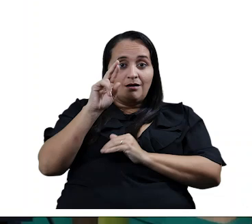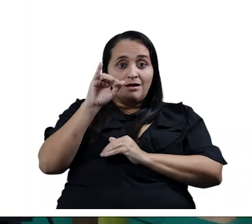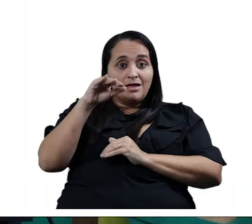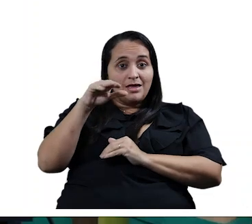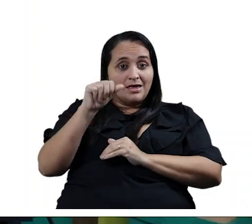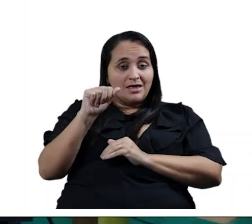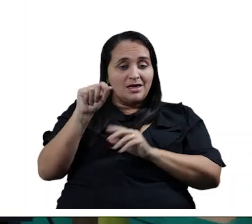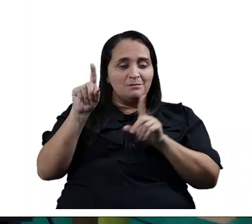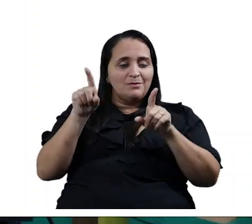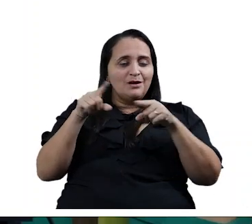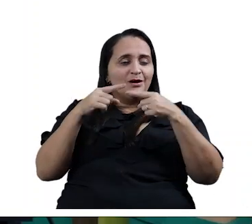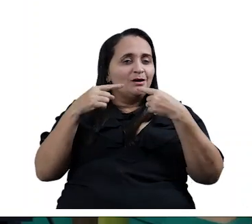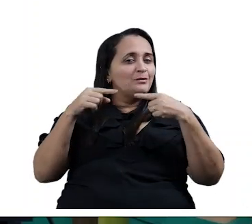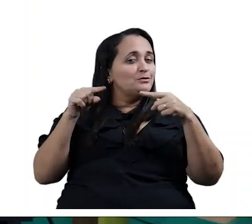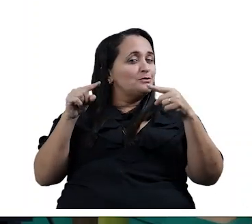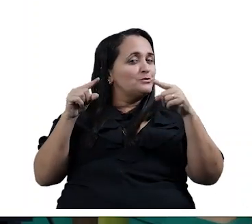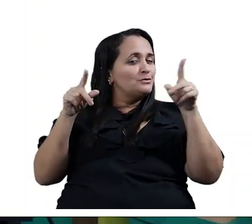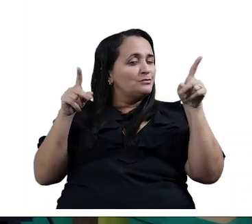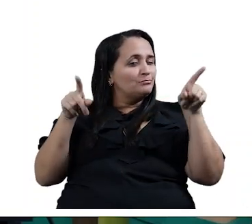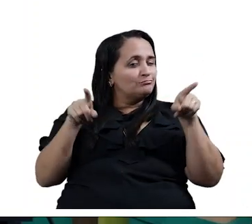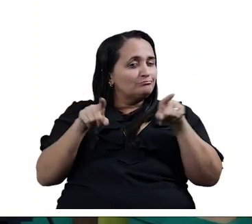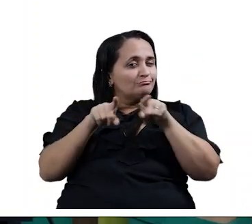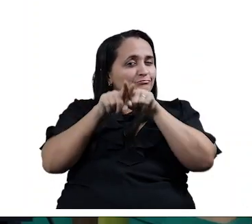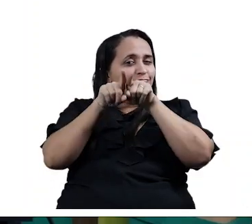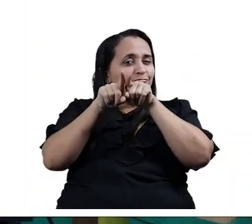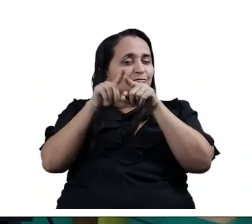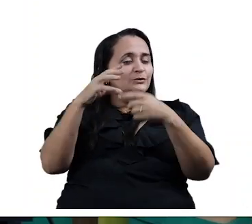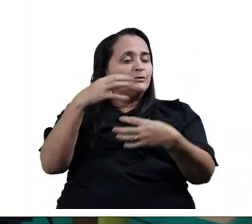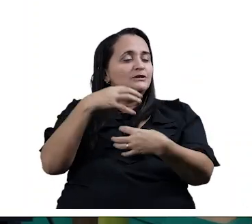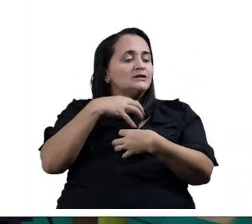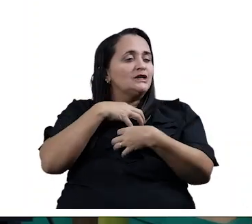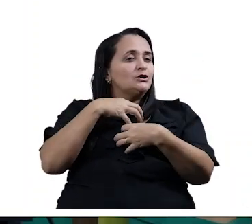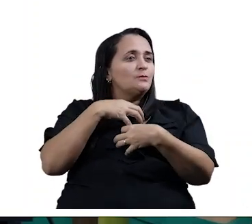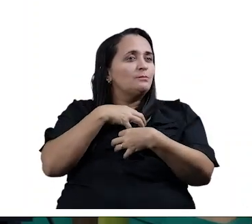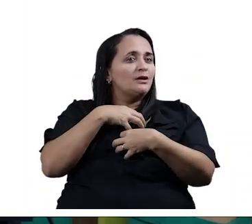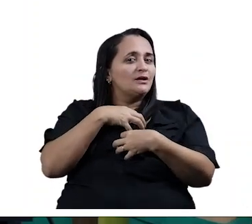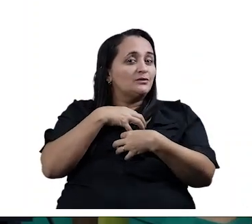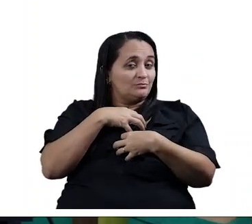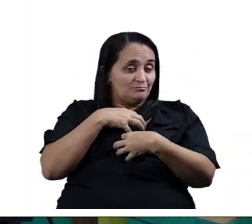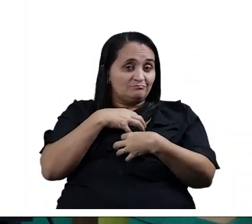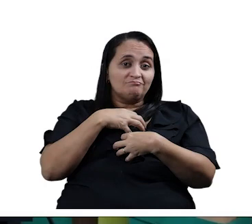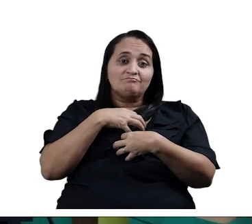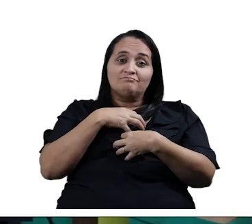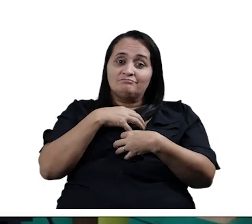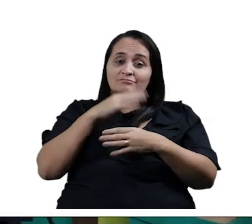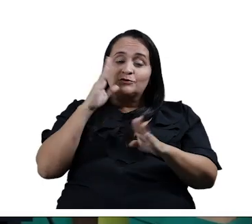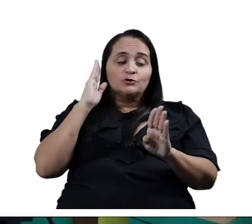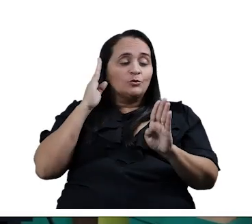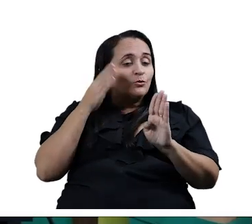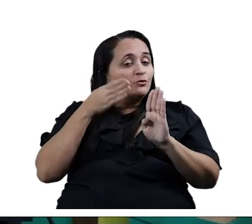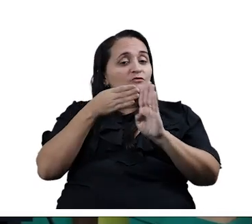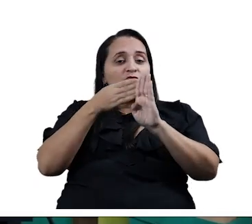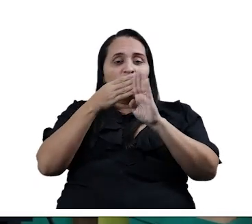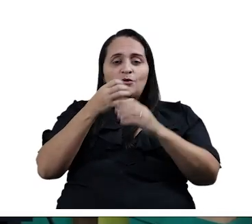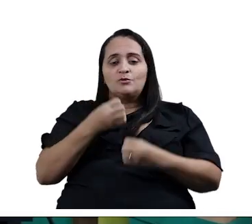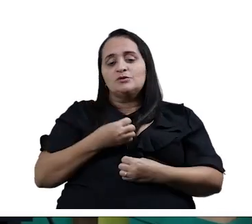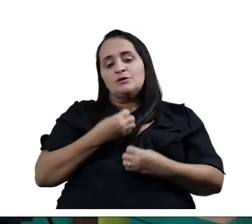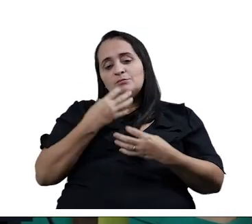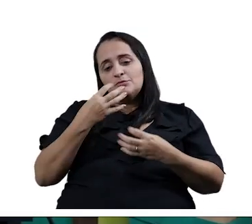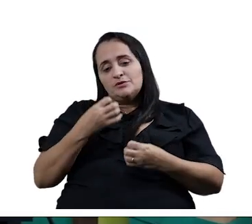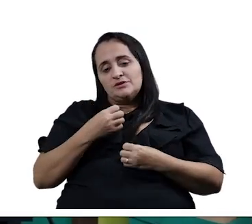mais adequada ao que ele quer passar, ao tipo de sentimento que ele quer passar. Então, o foco